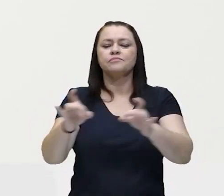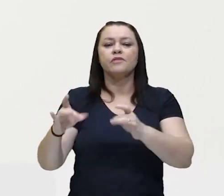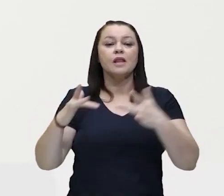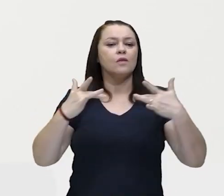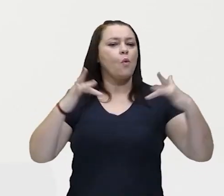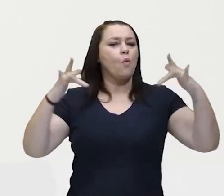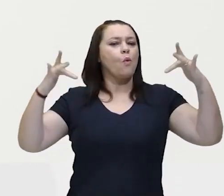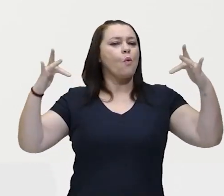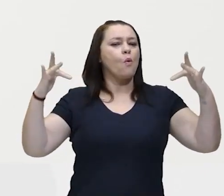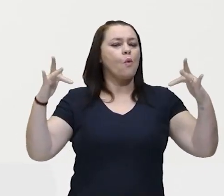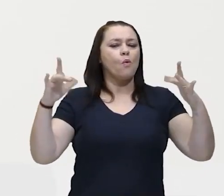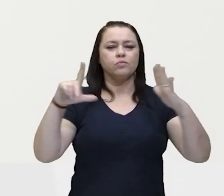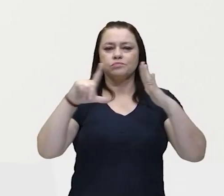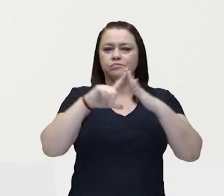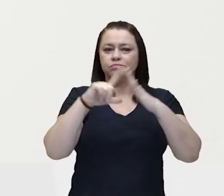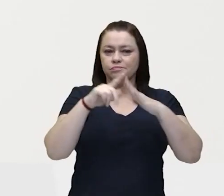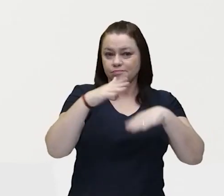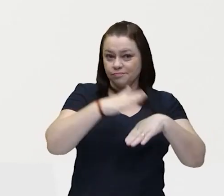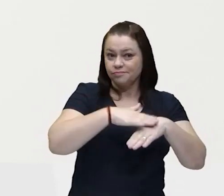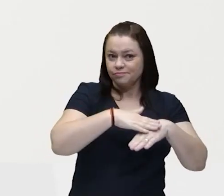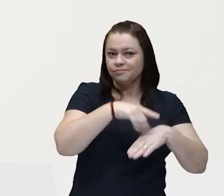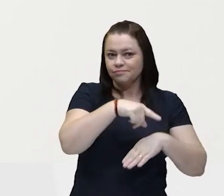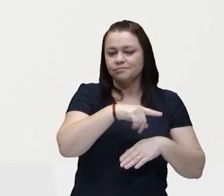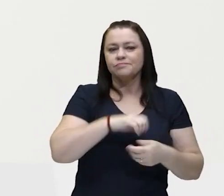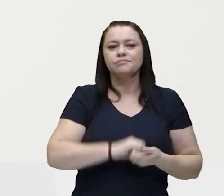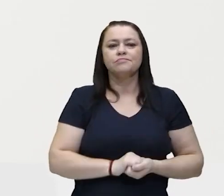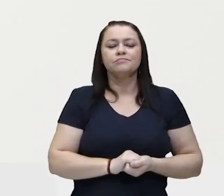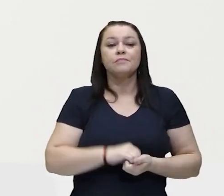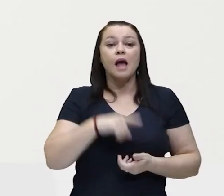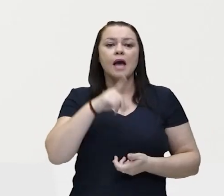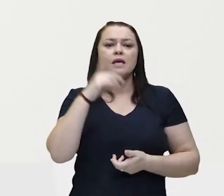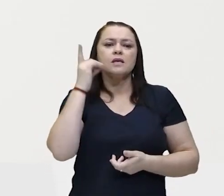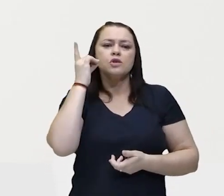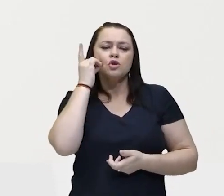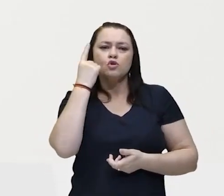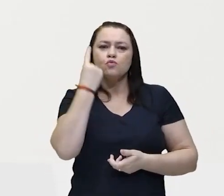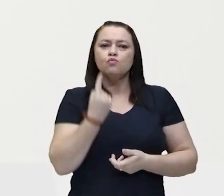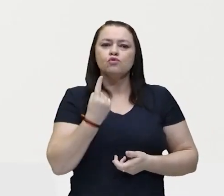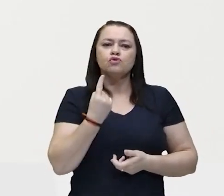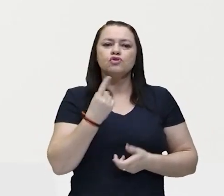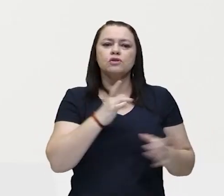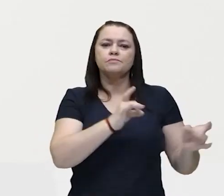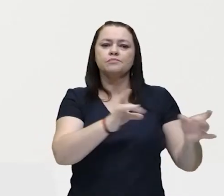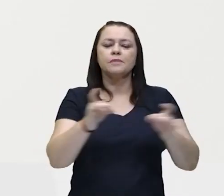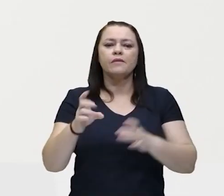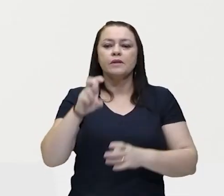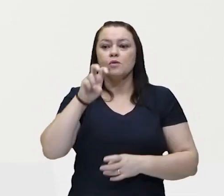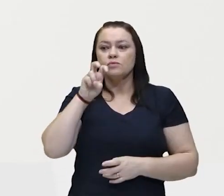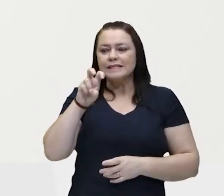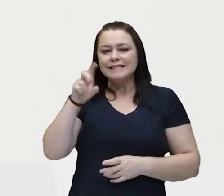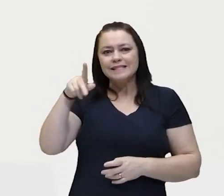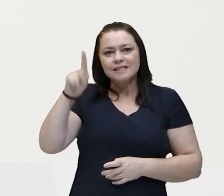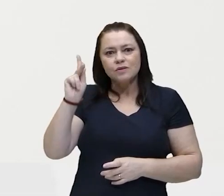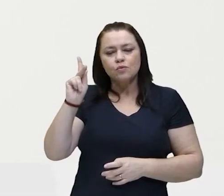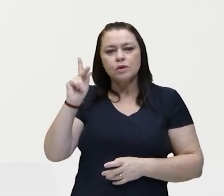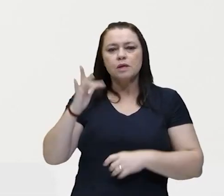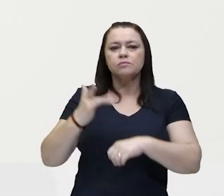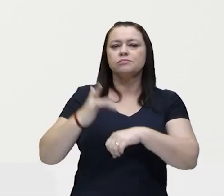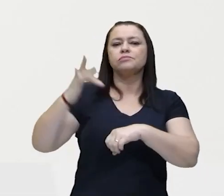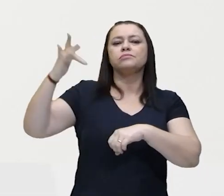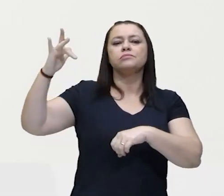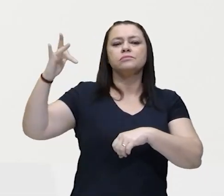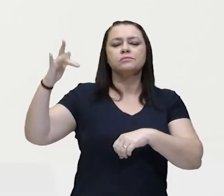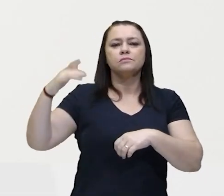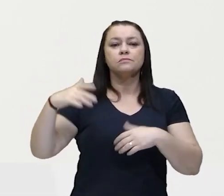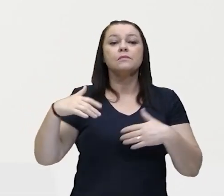loja. Certo dia, ela vendeu 5 quilos de ouro. Qual